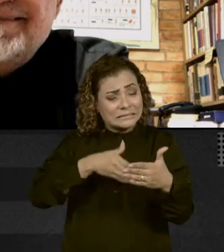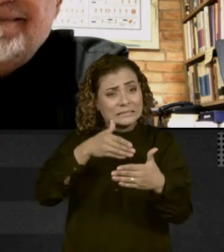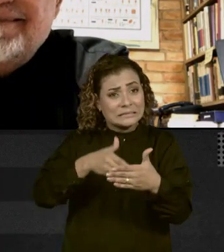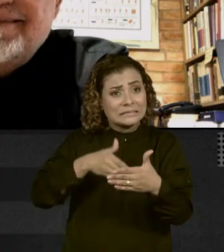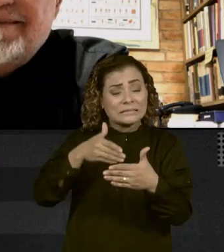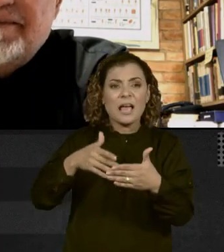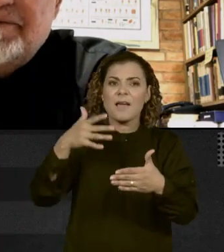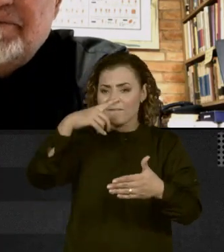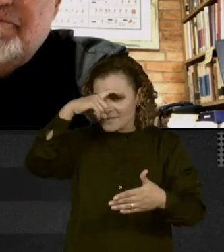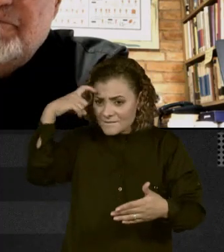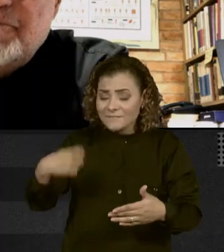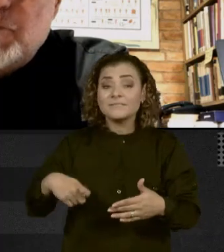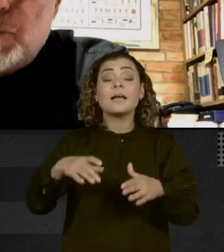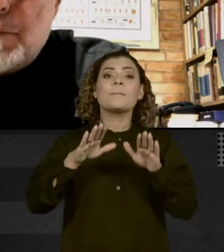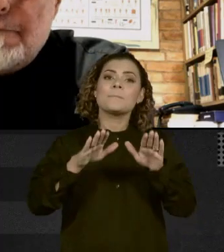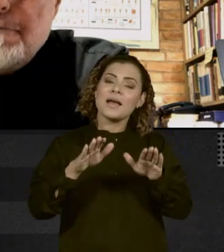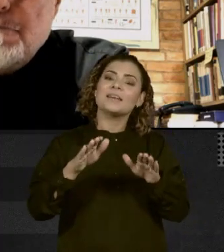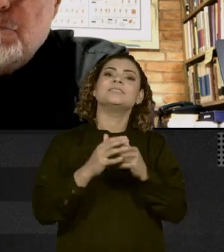Stiefel,